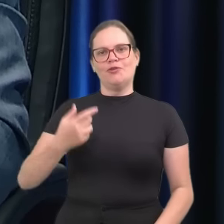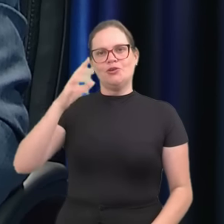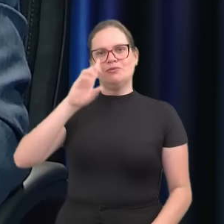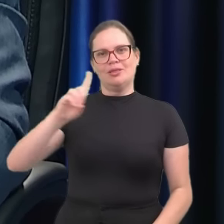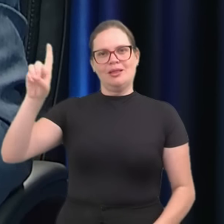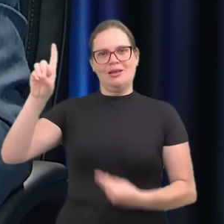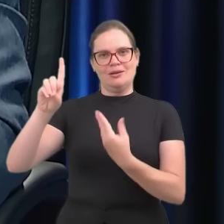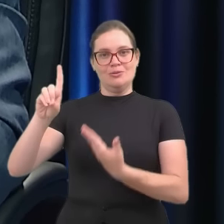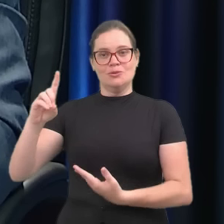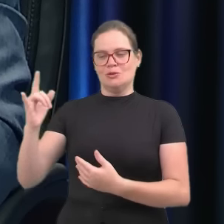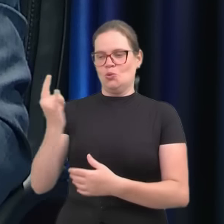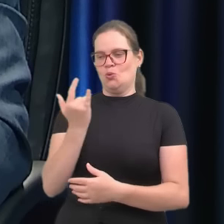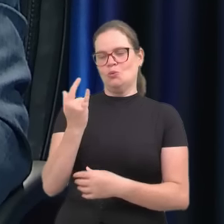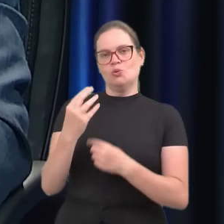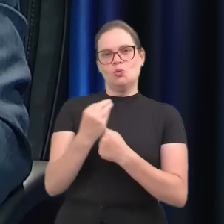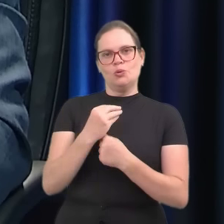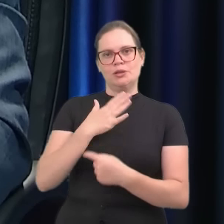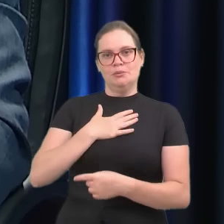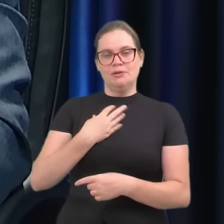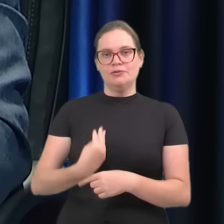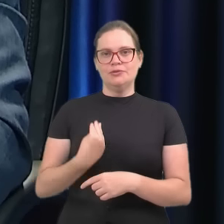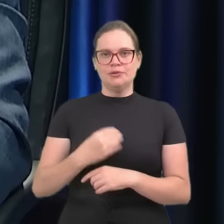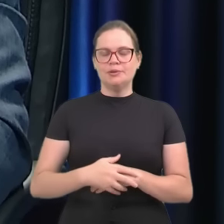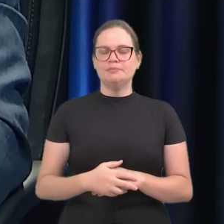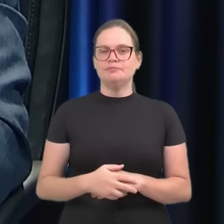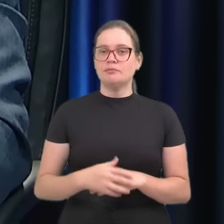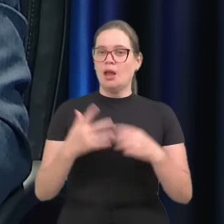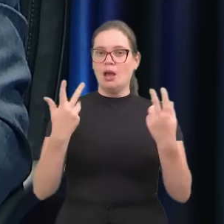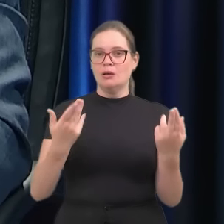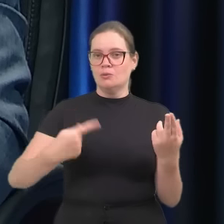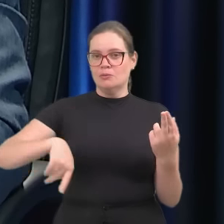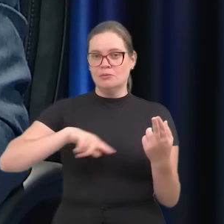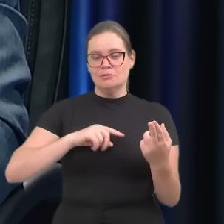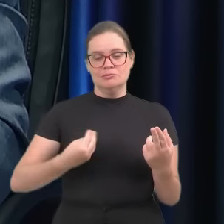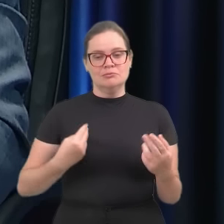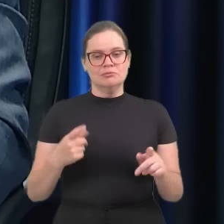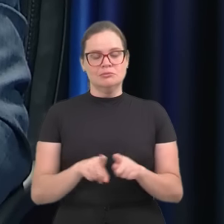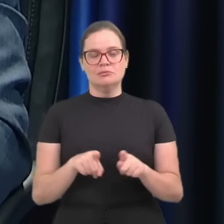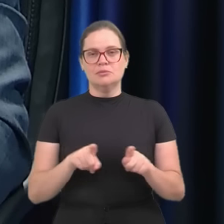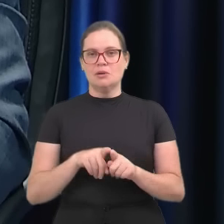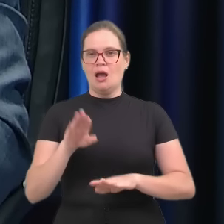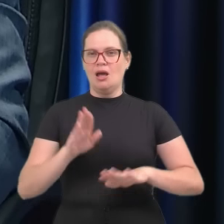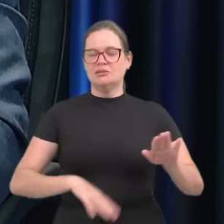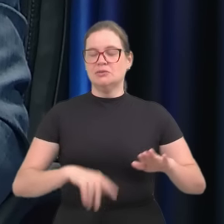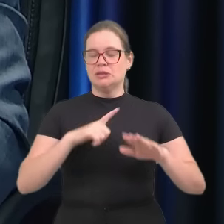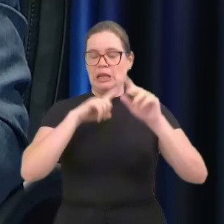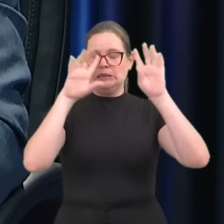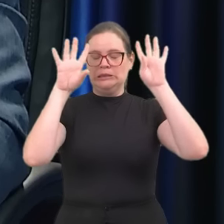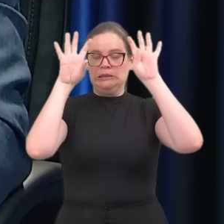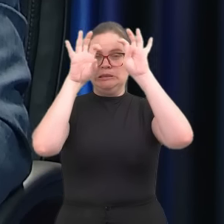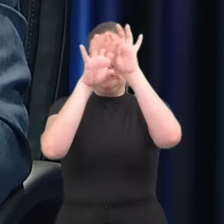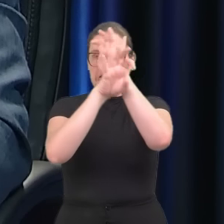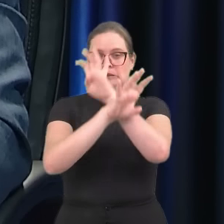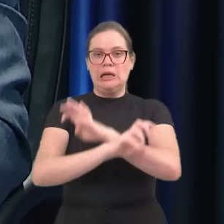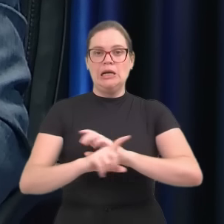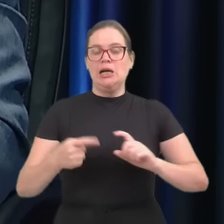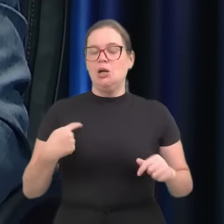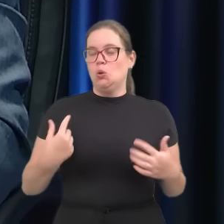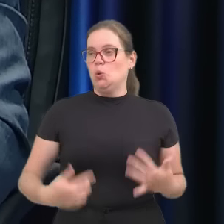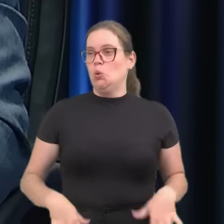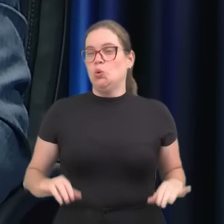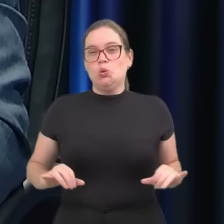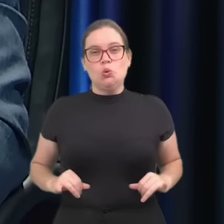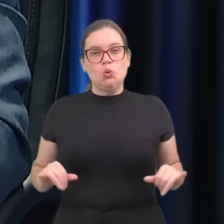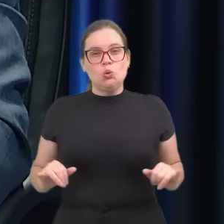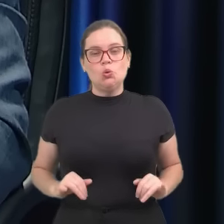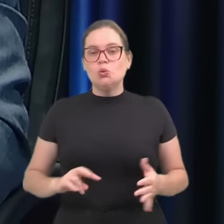E às vezes, se a pessoa não passa por uma grande adversidade, eu creio que essa dureza do coração,